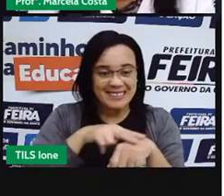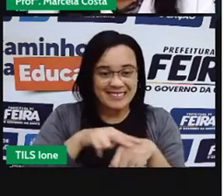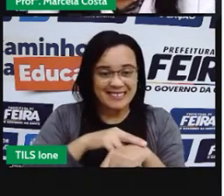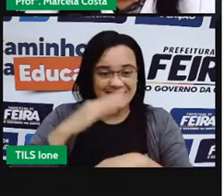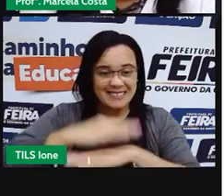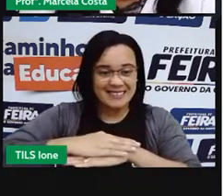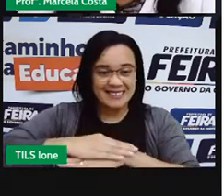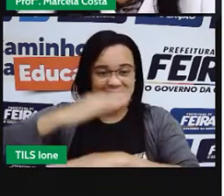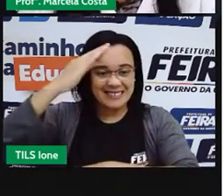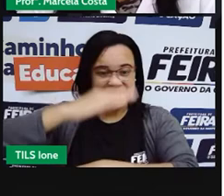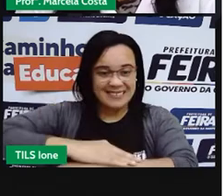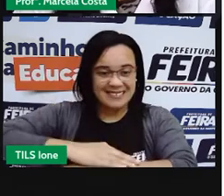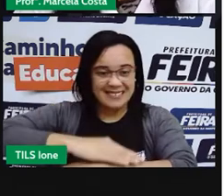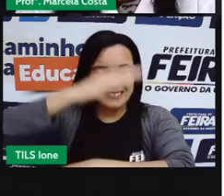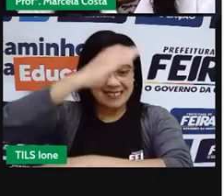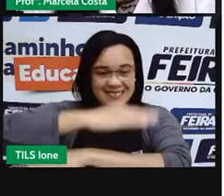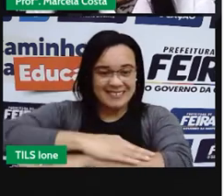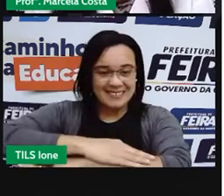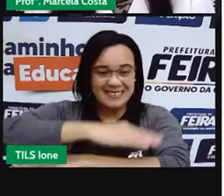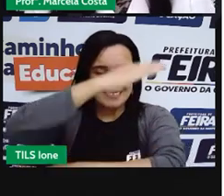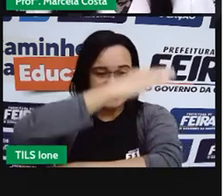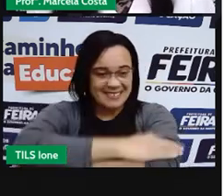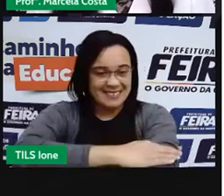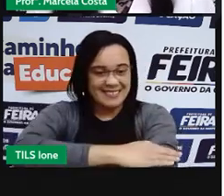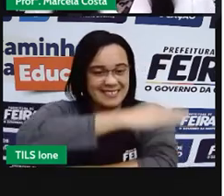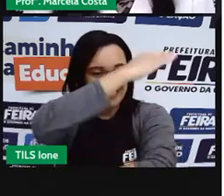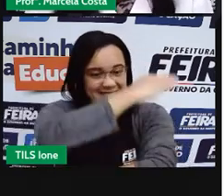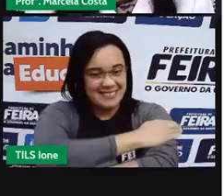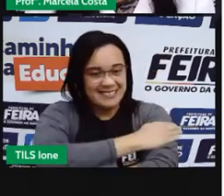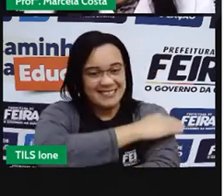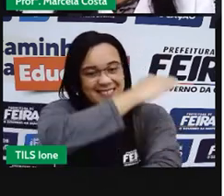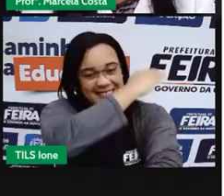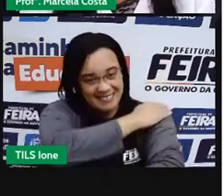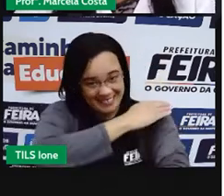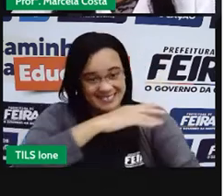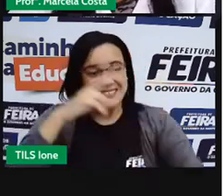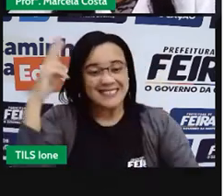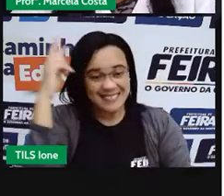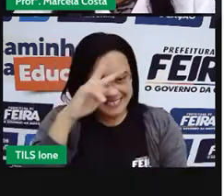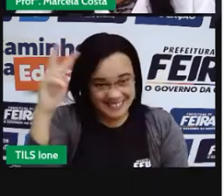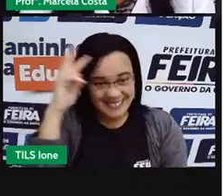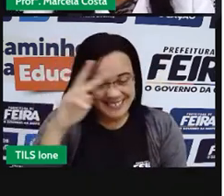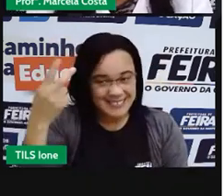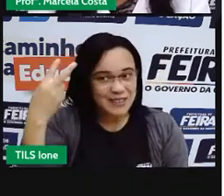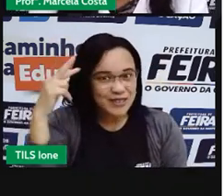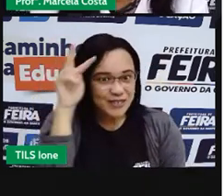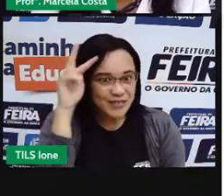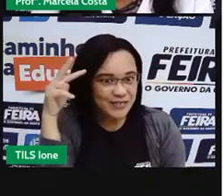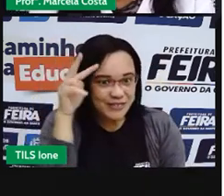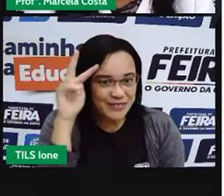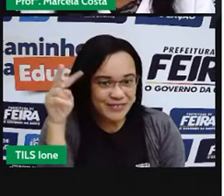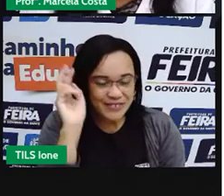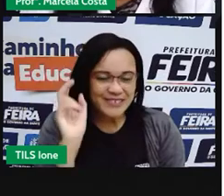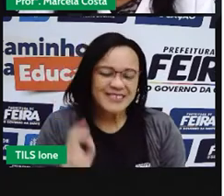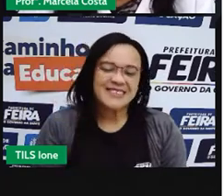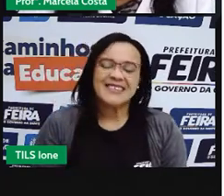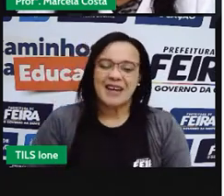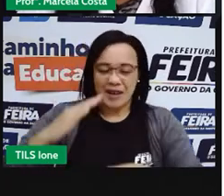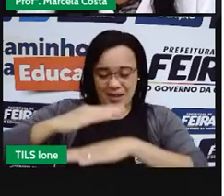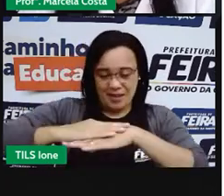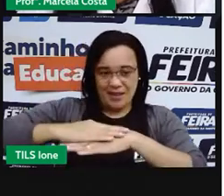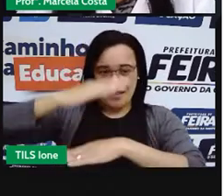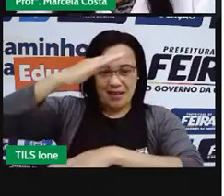Agora, essa daqui, tenho certeza que você já sabe. É uma história onde tinha um